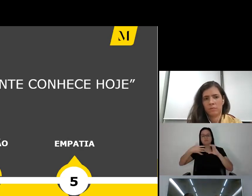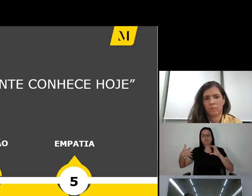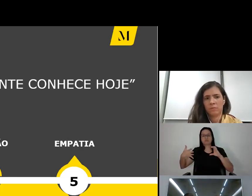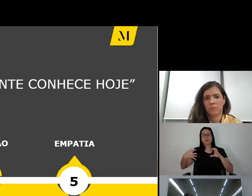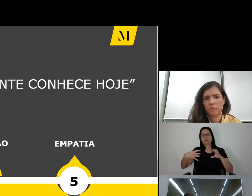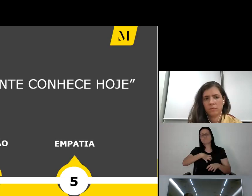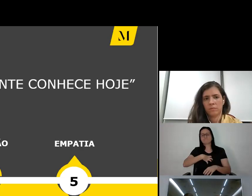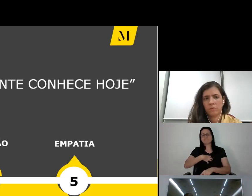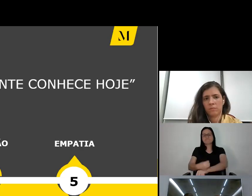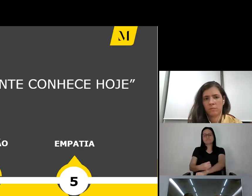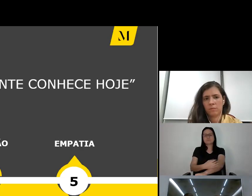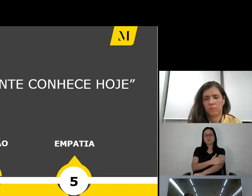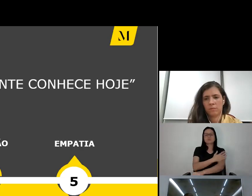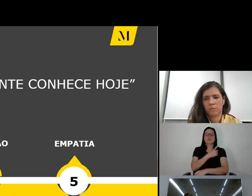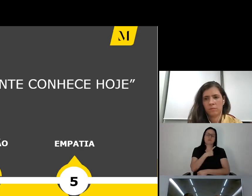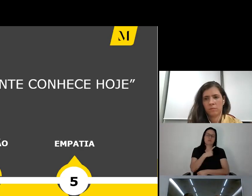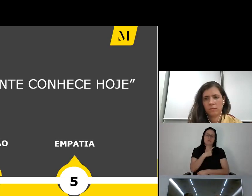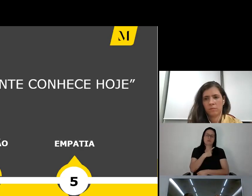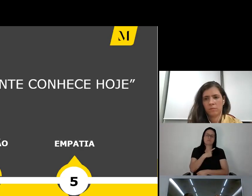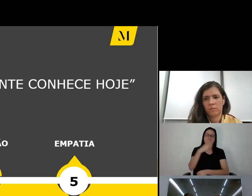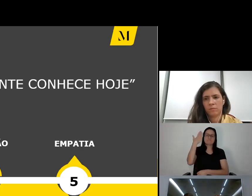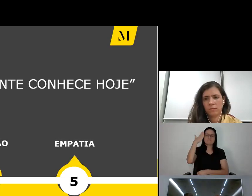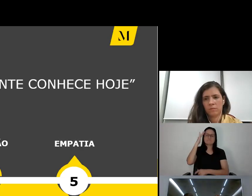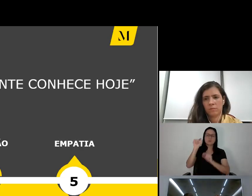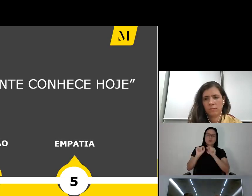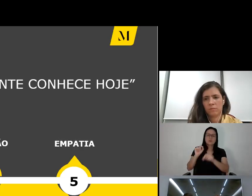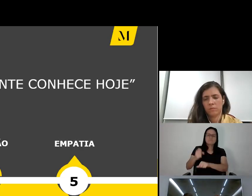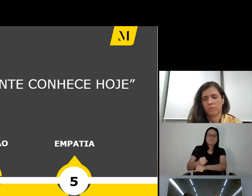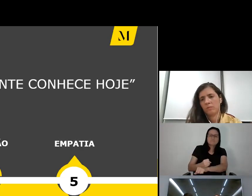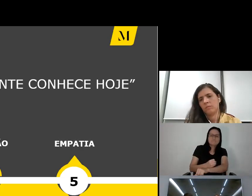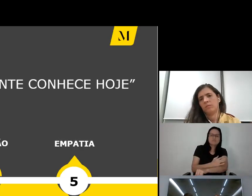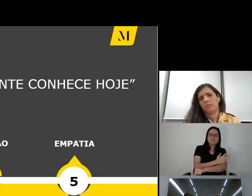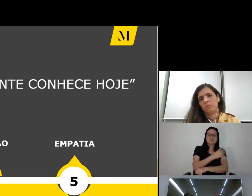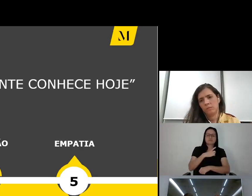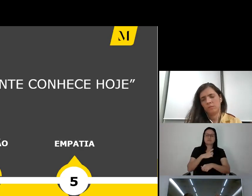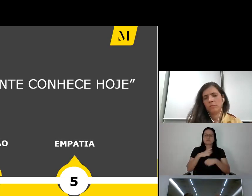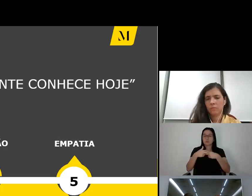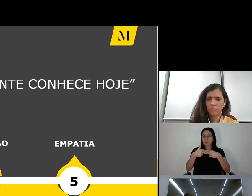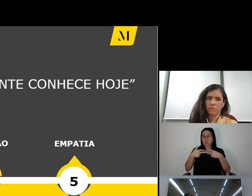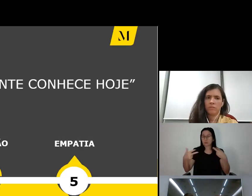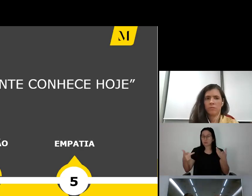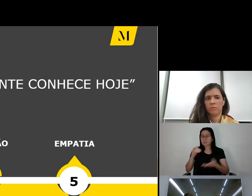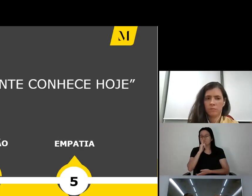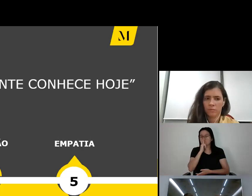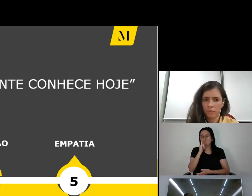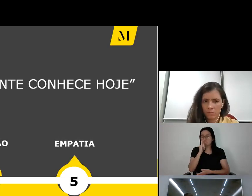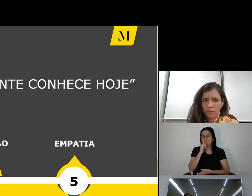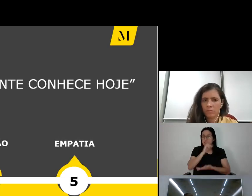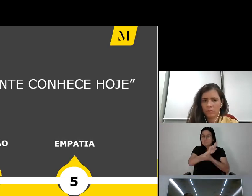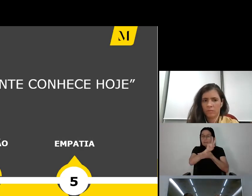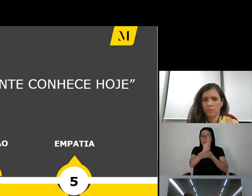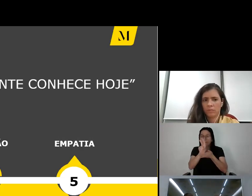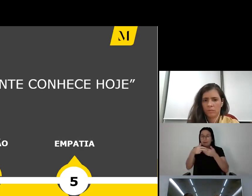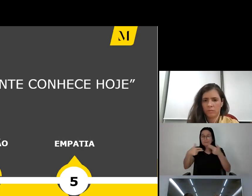para entender as suas próprias emoções e também saber lidar, por exemplo, com demandas que são cada vez mais